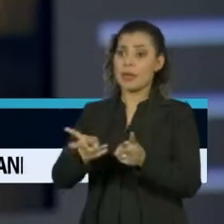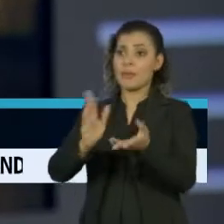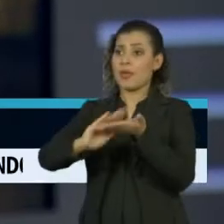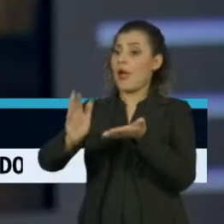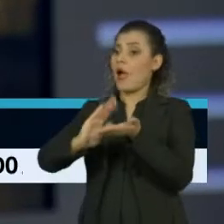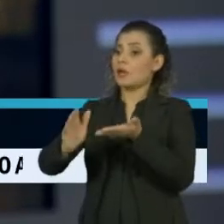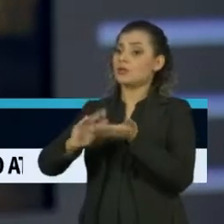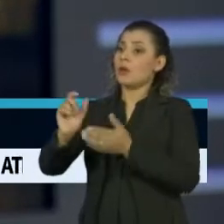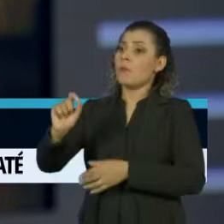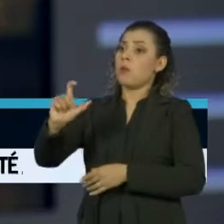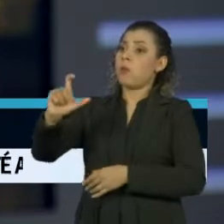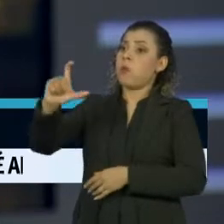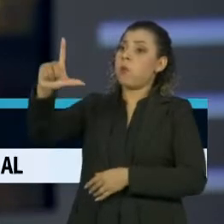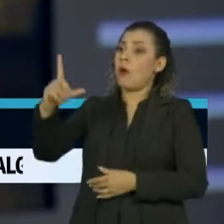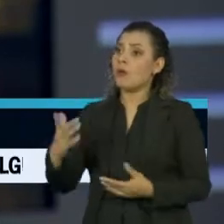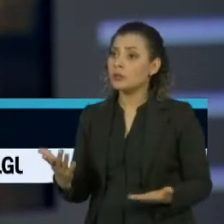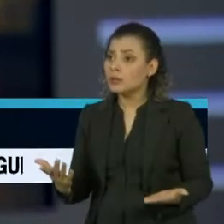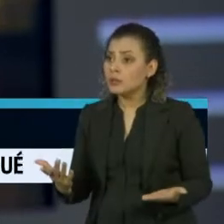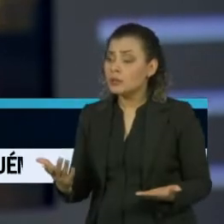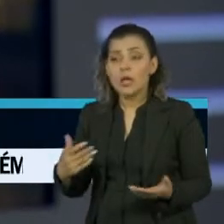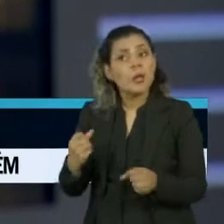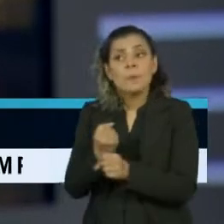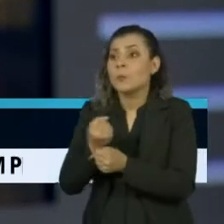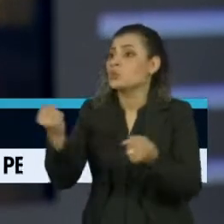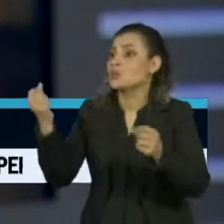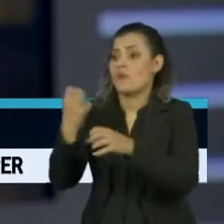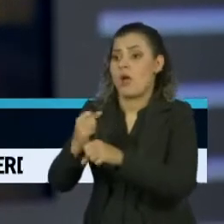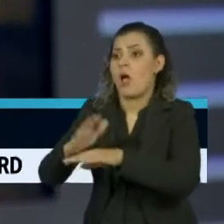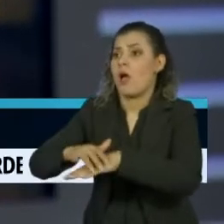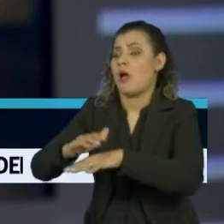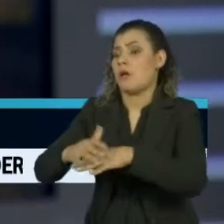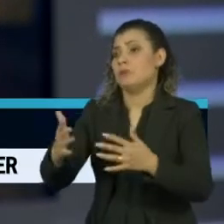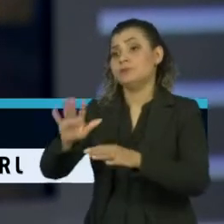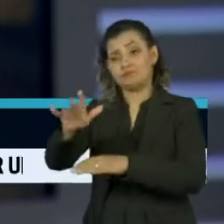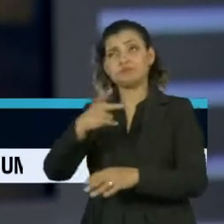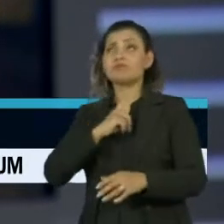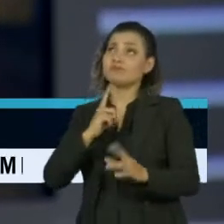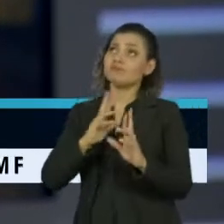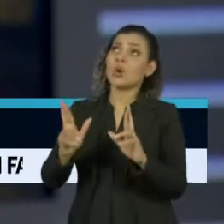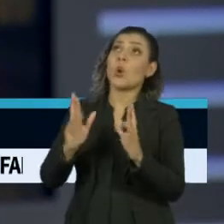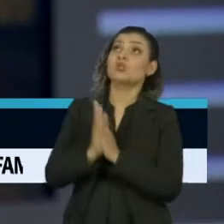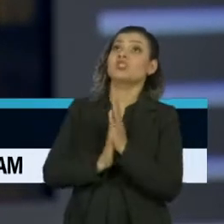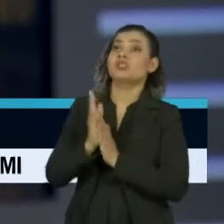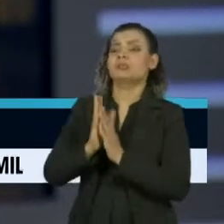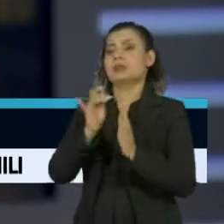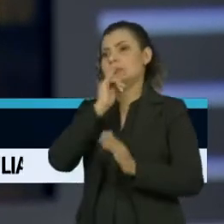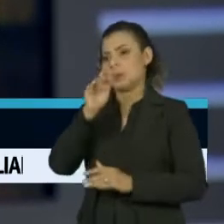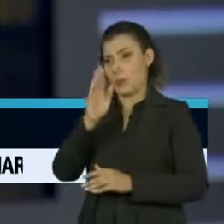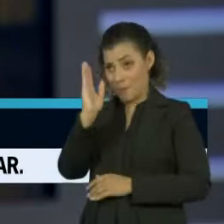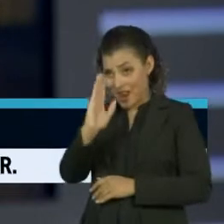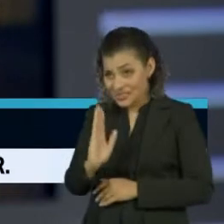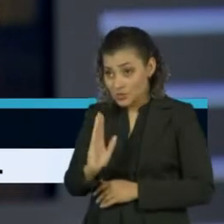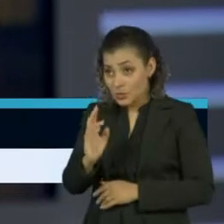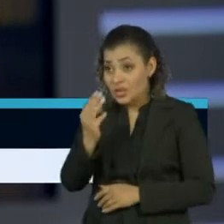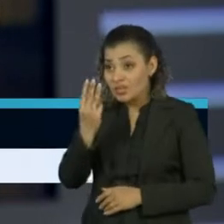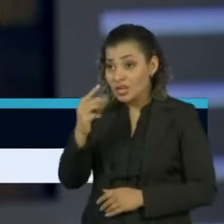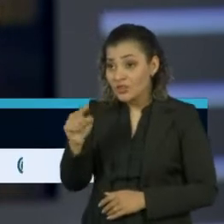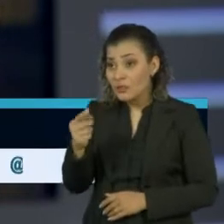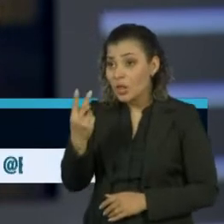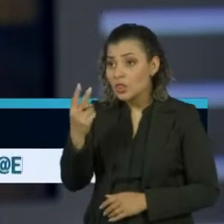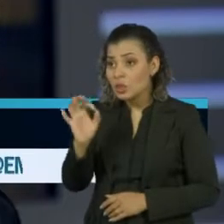governo é muito difícil fechar essa equação é eu acho que até tem um certo otimismo porque se você projetar que o brasil vai crescer